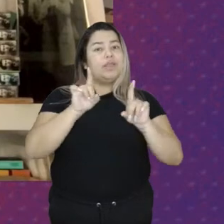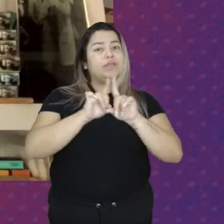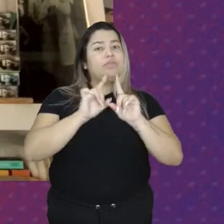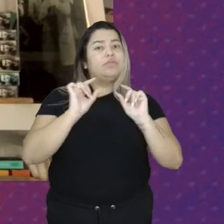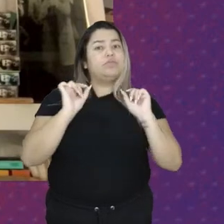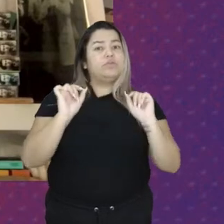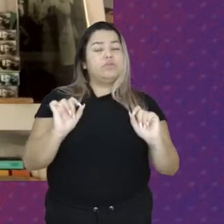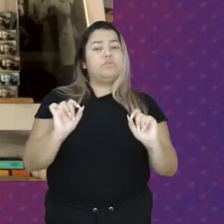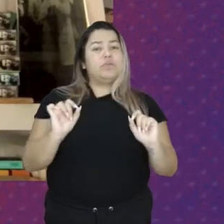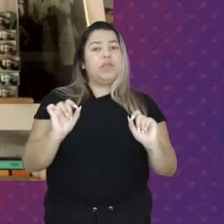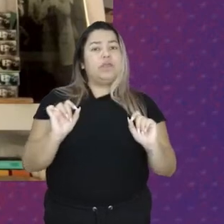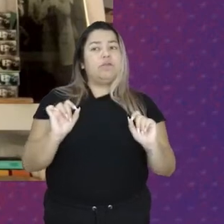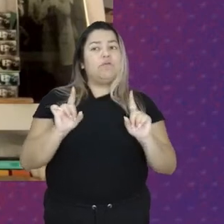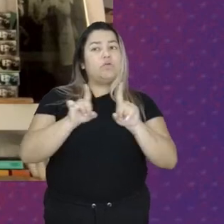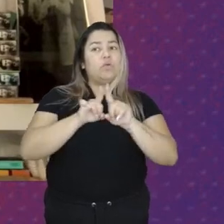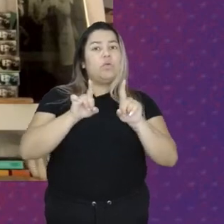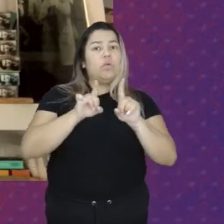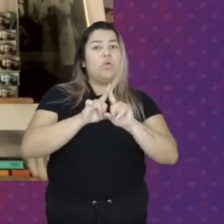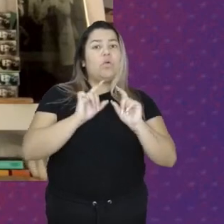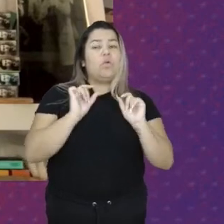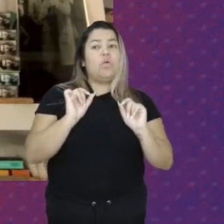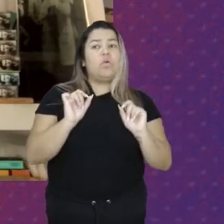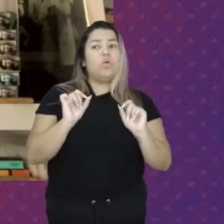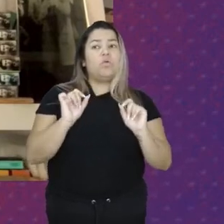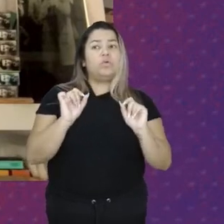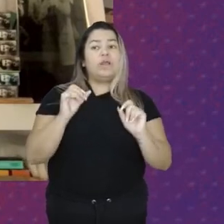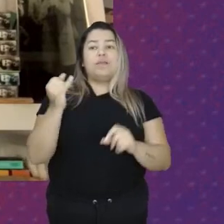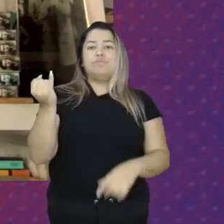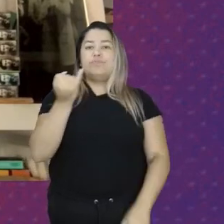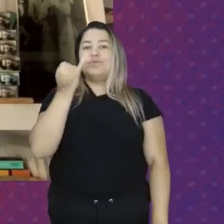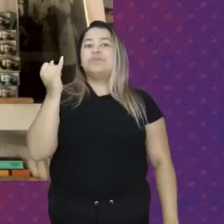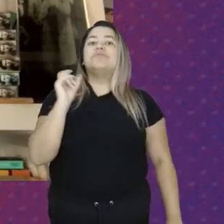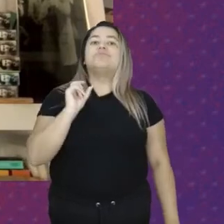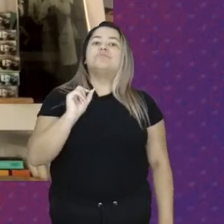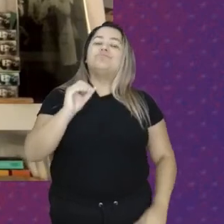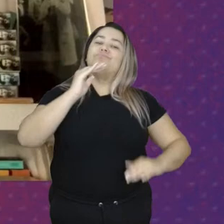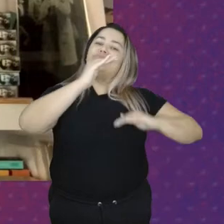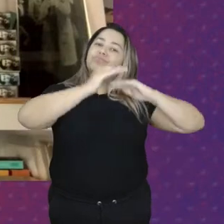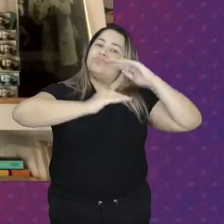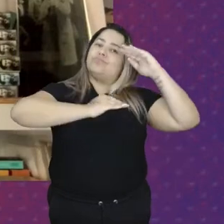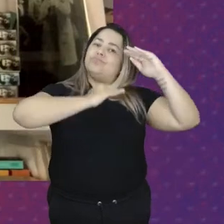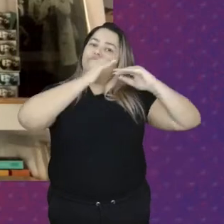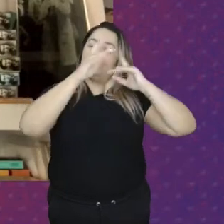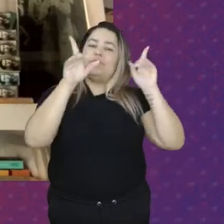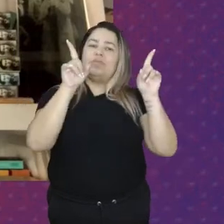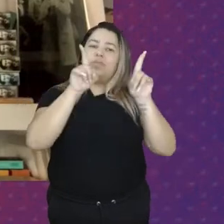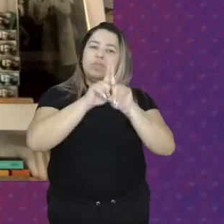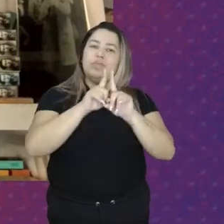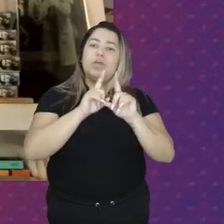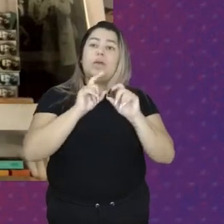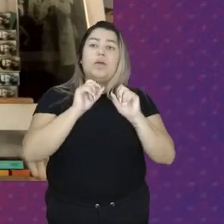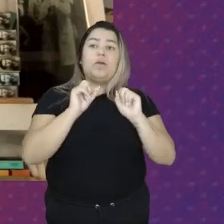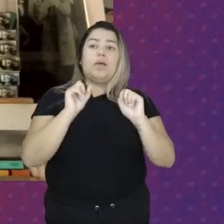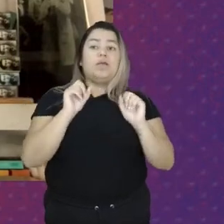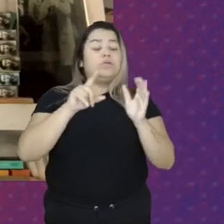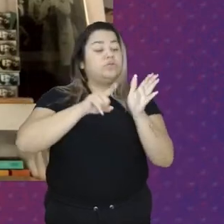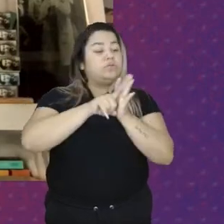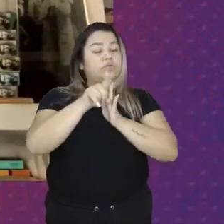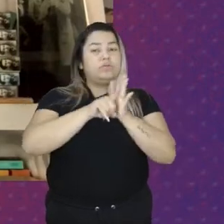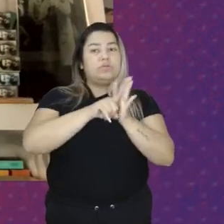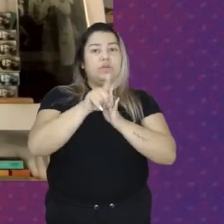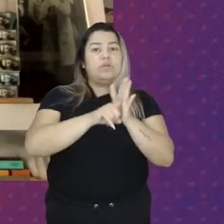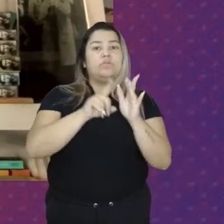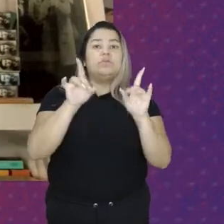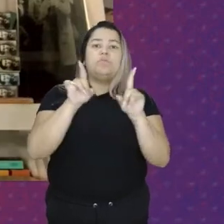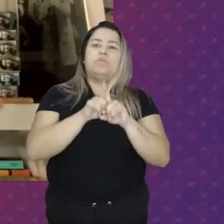como também, o que é bastante importante, o desenvolvimento da capacidade de análise do